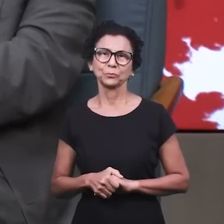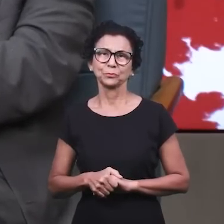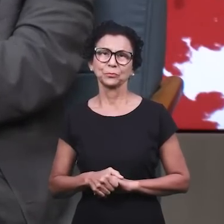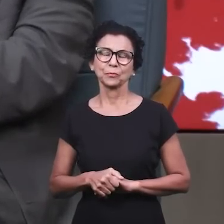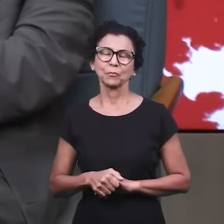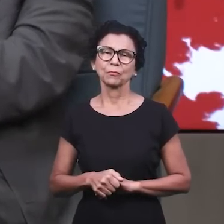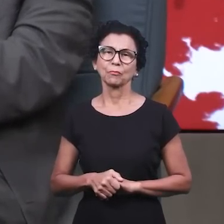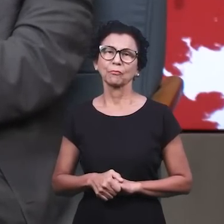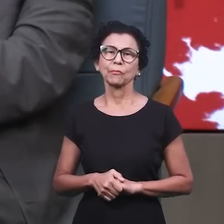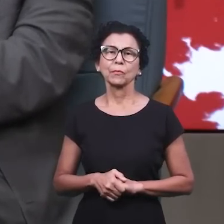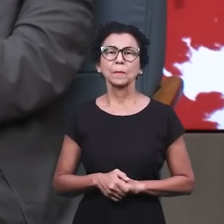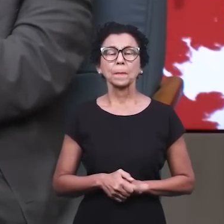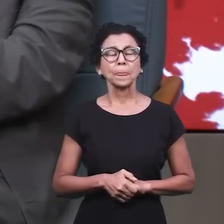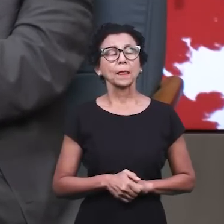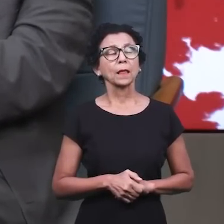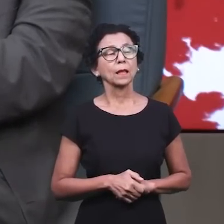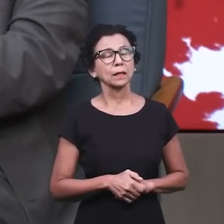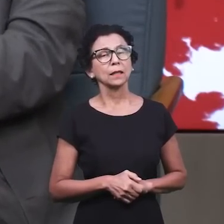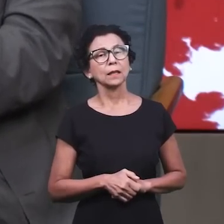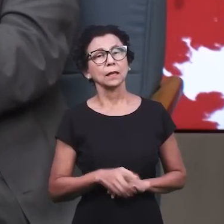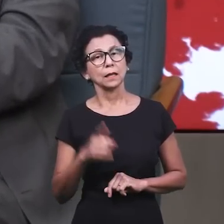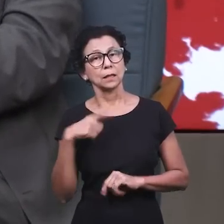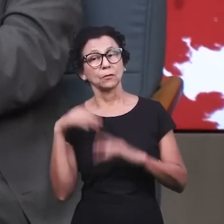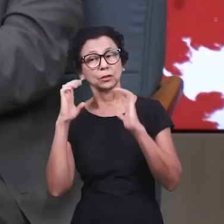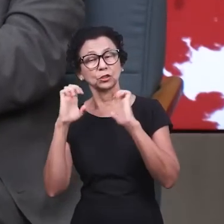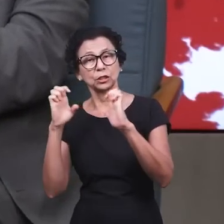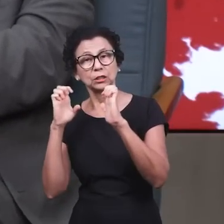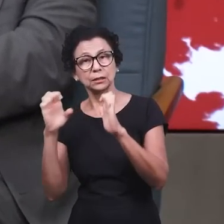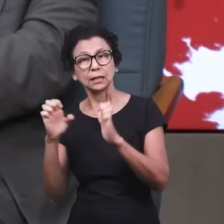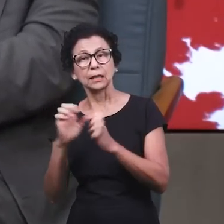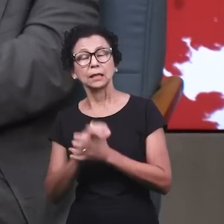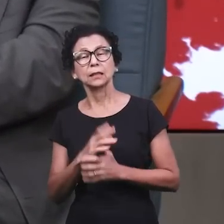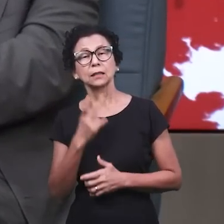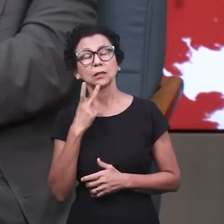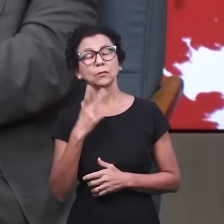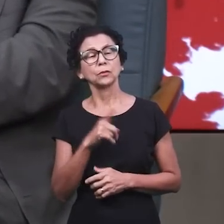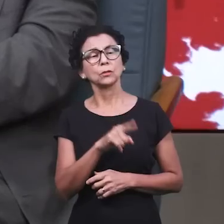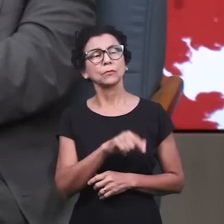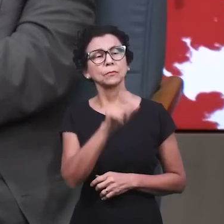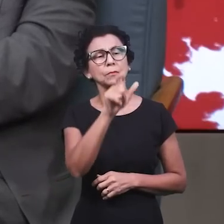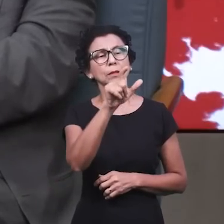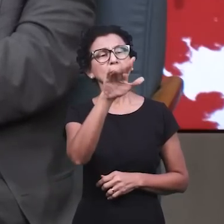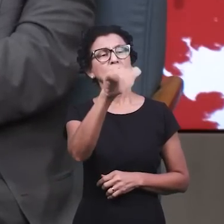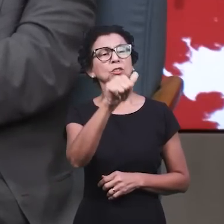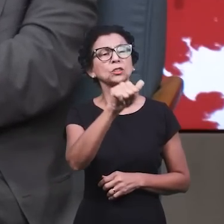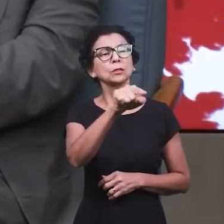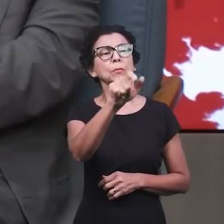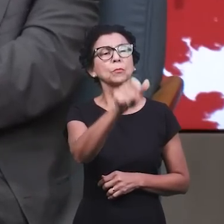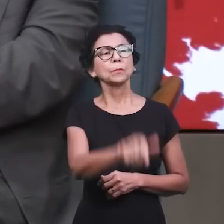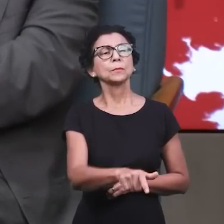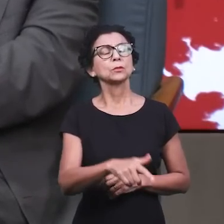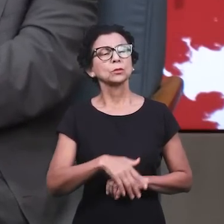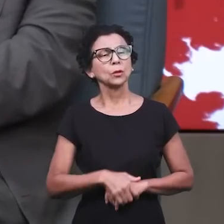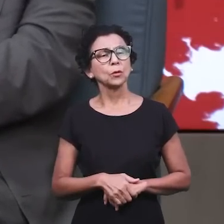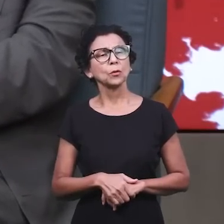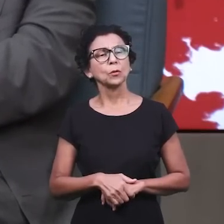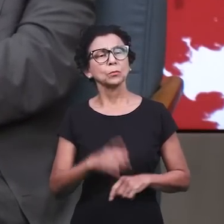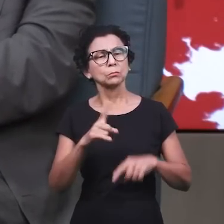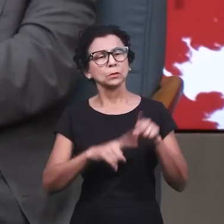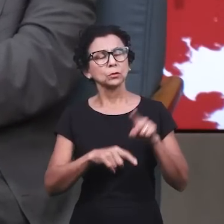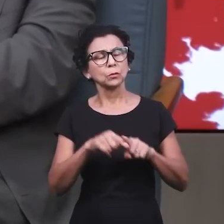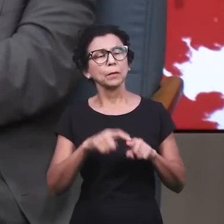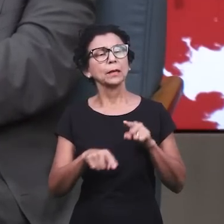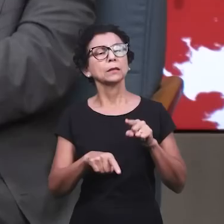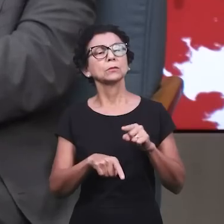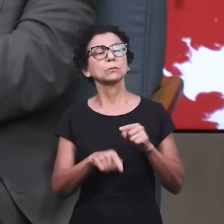um tangedor. Quer dizer, naquele momento do louvor, a inspiração,